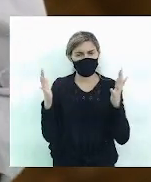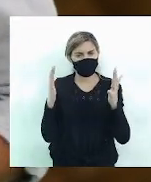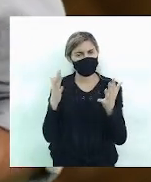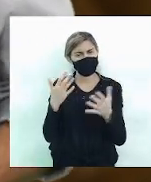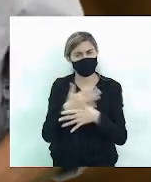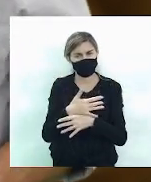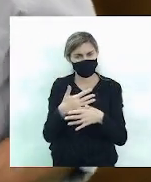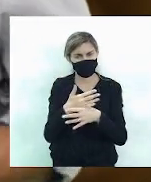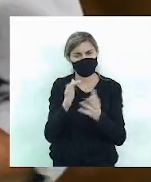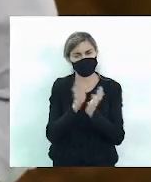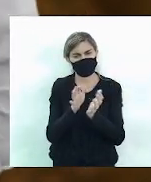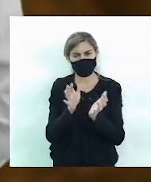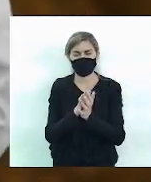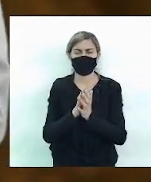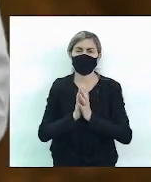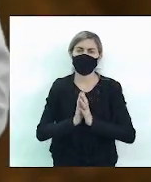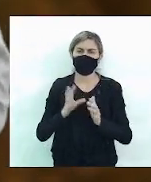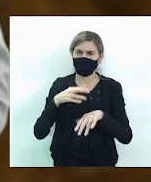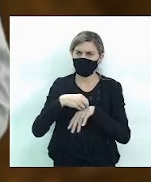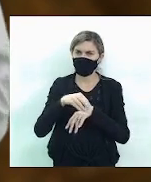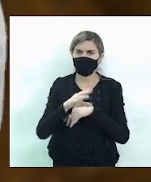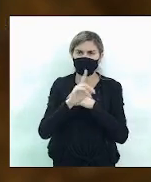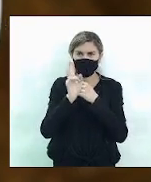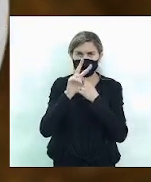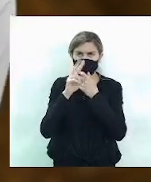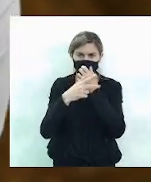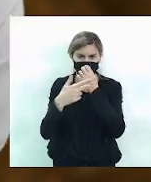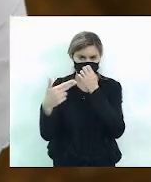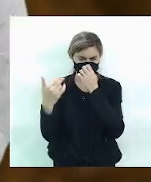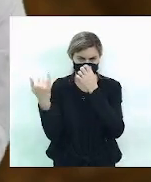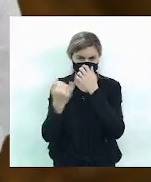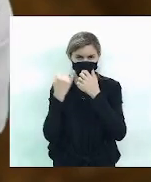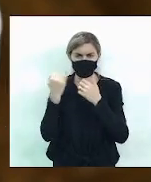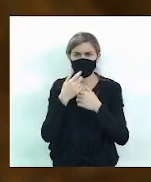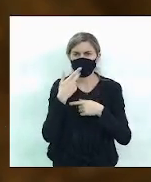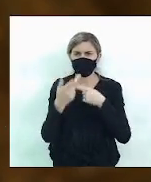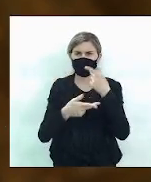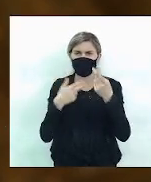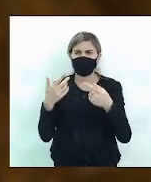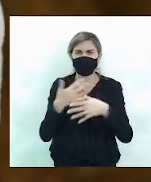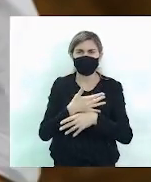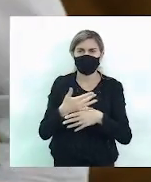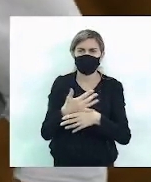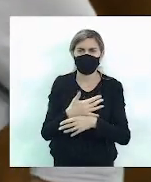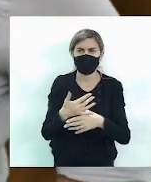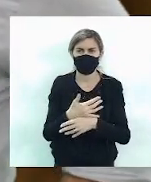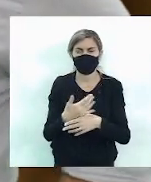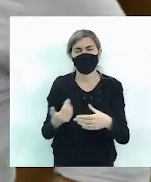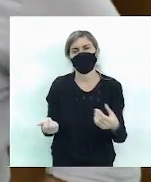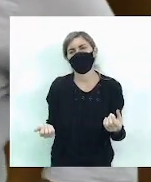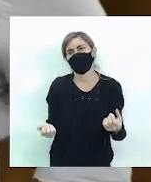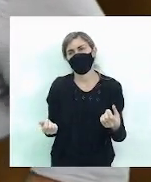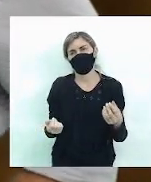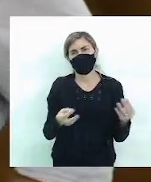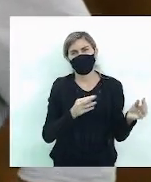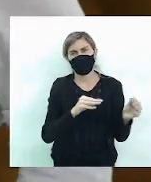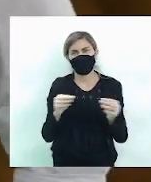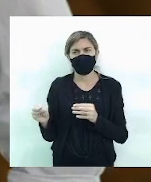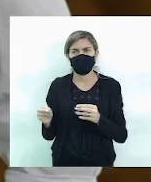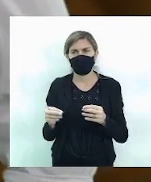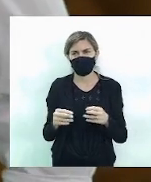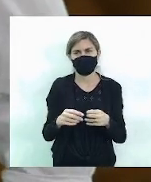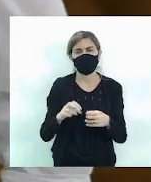Você tem aí, eu acho que eu trouxe essa música. E lembrar uma coisa importante, quando ele fala da cidade aqui, né, a questão dessa migração,